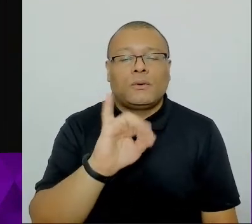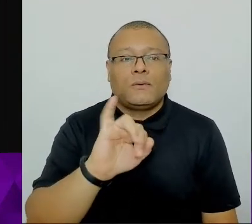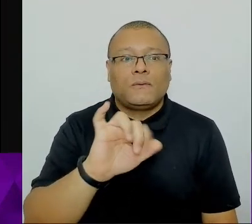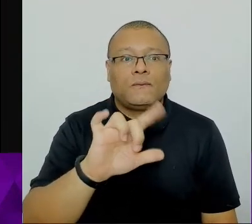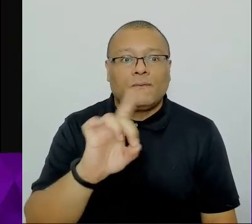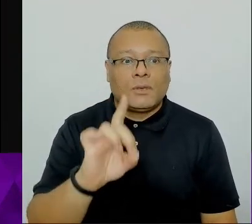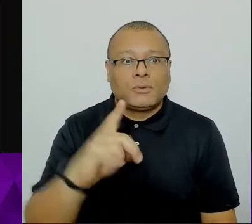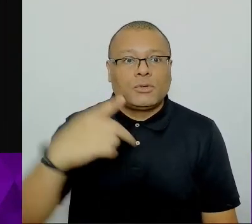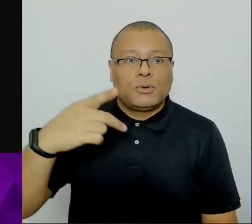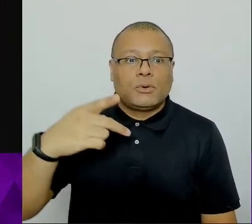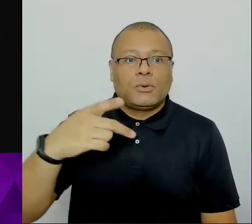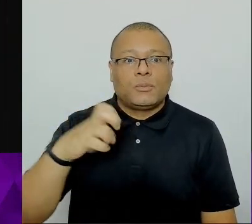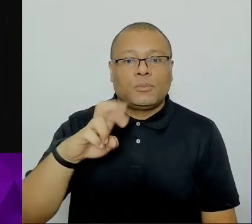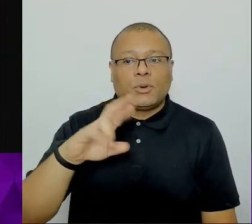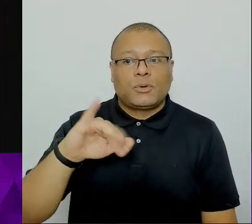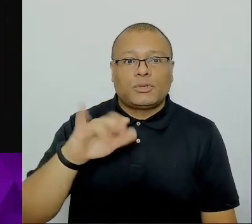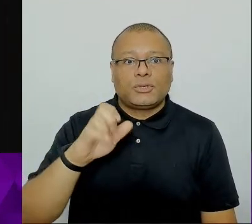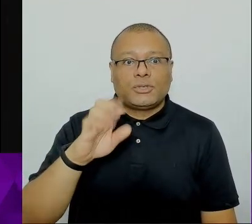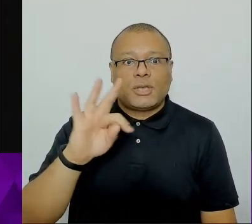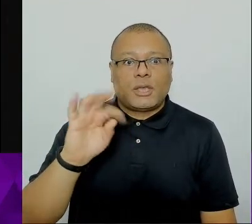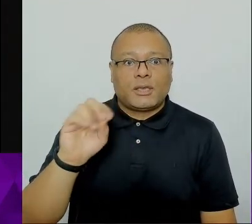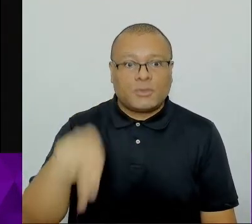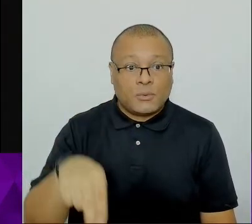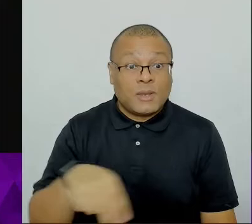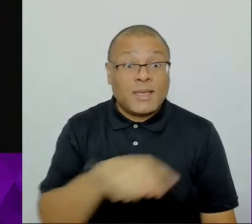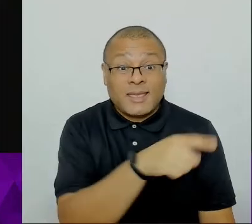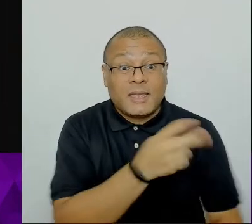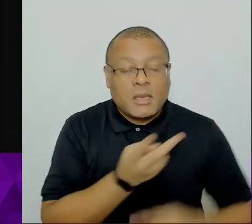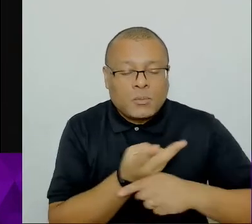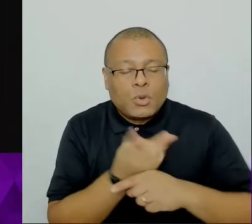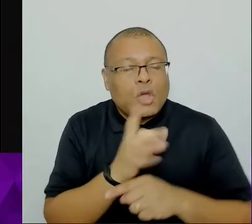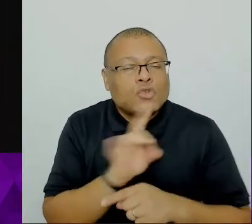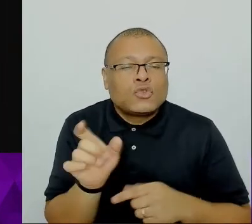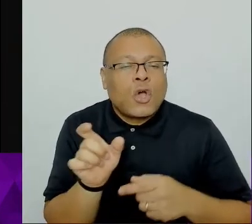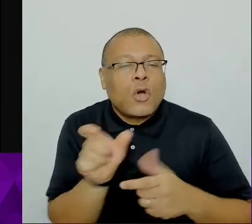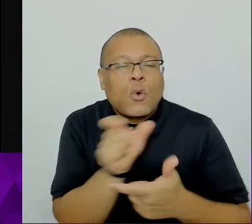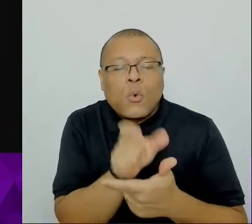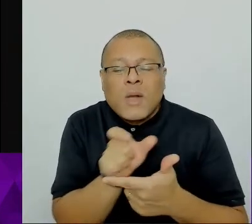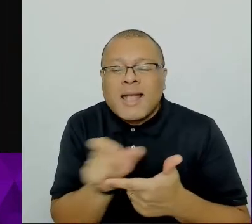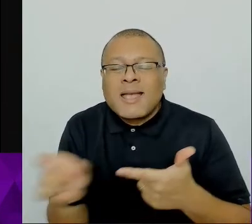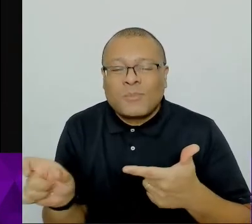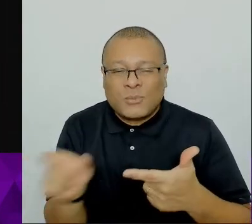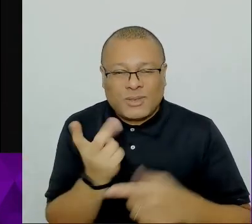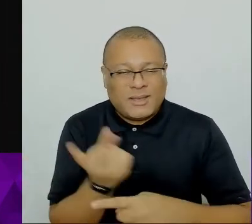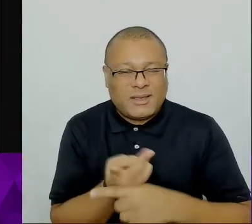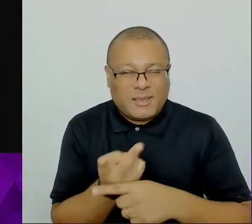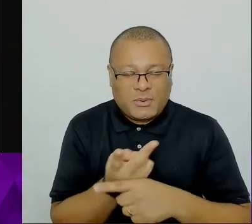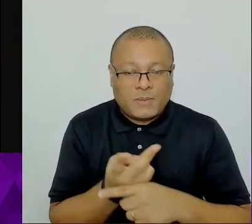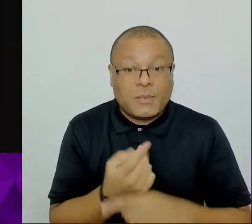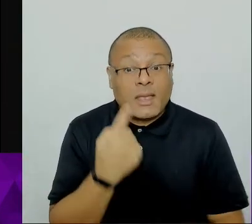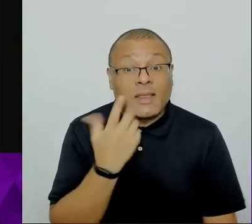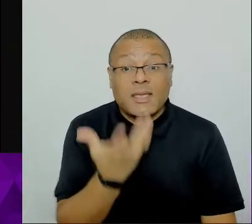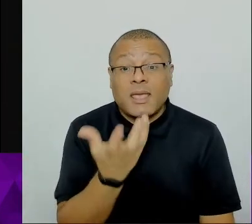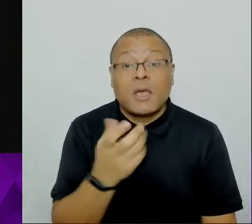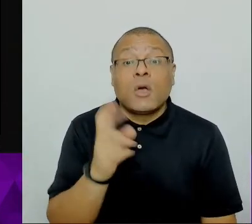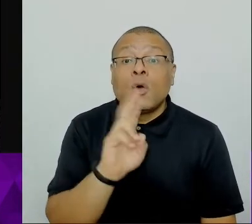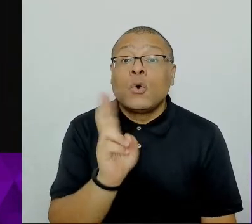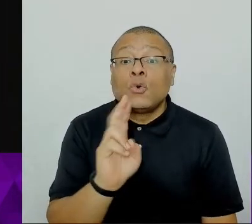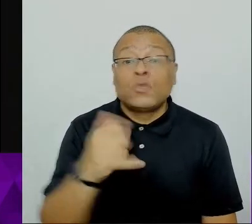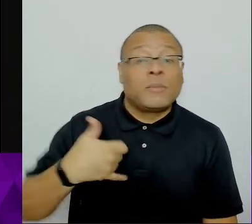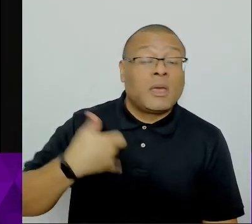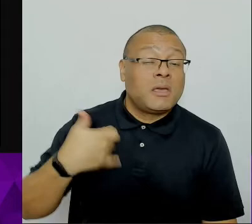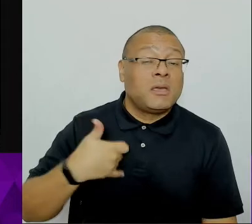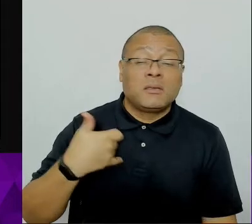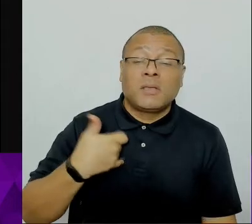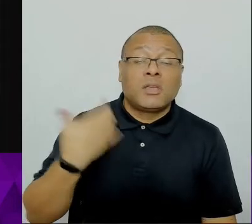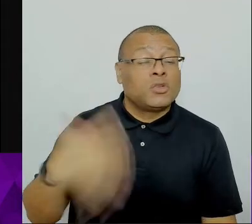fornecer ao cliente uma forma dele buscar apenas os campos que ele quer trazer. Então, se a gente voltar aqui, o cliente quer trazer apenas o nome e a idade, ele não quer